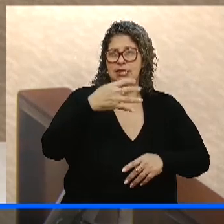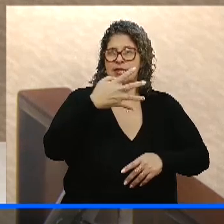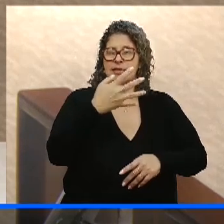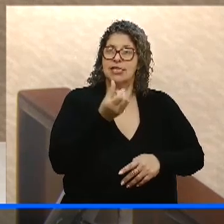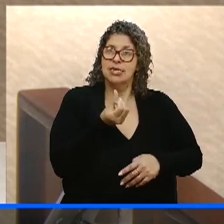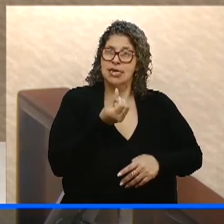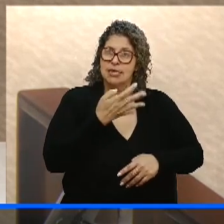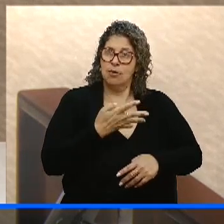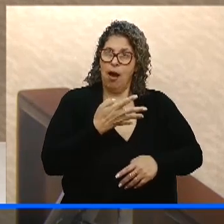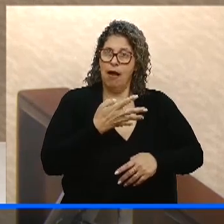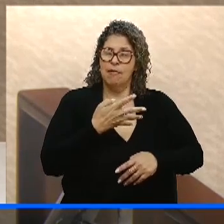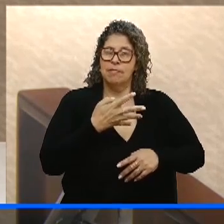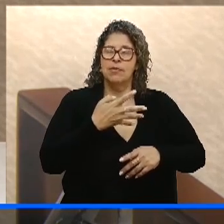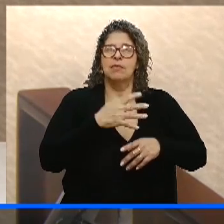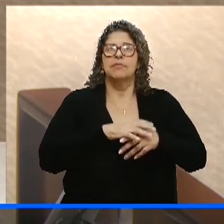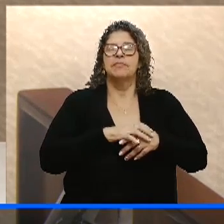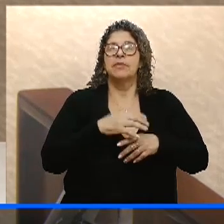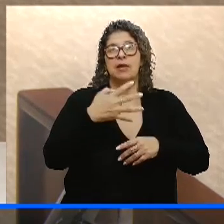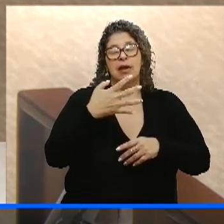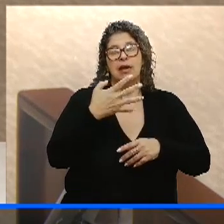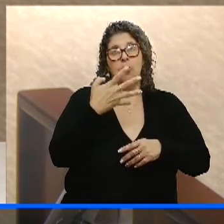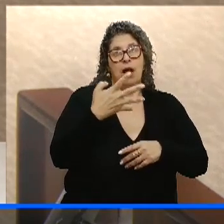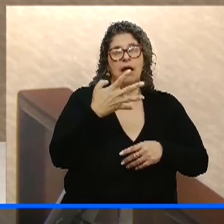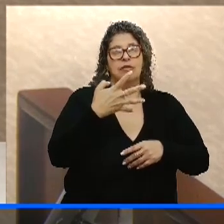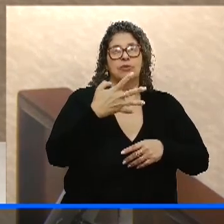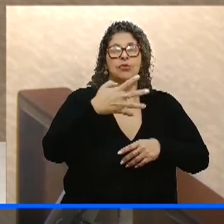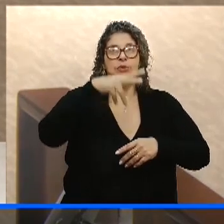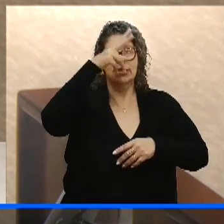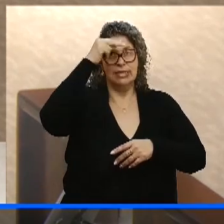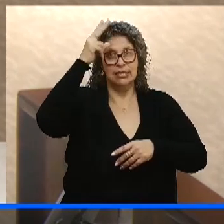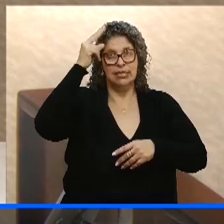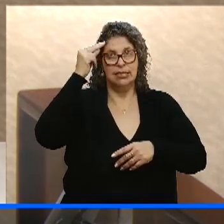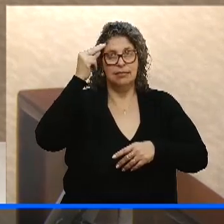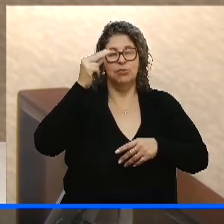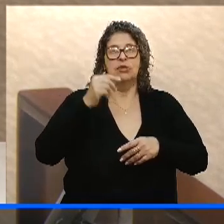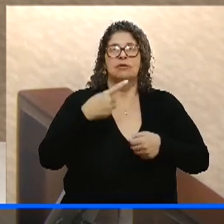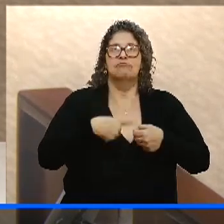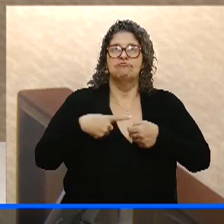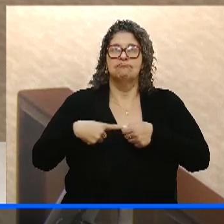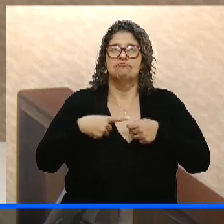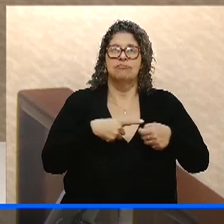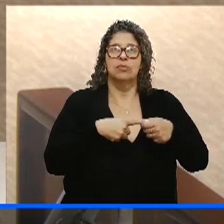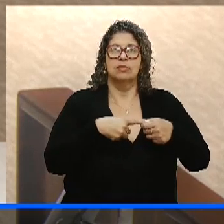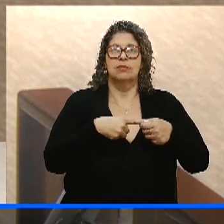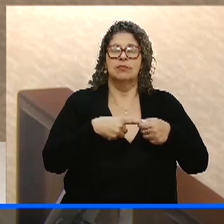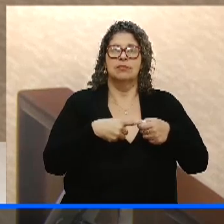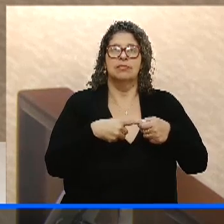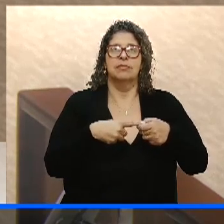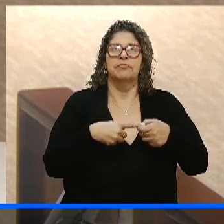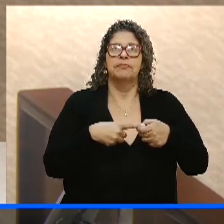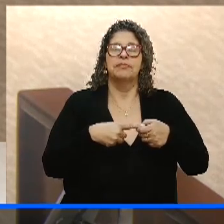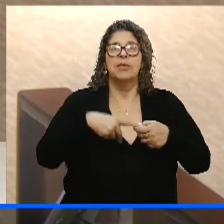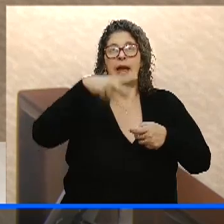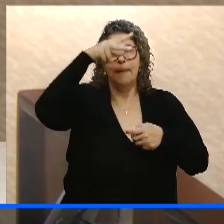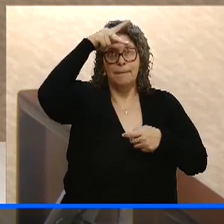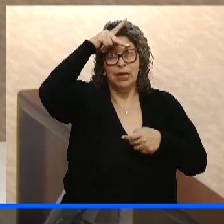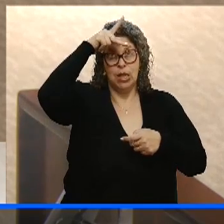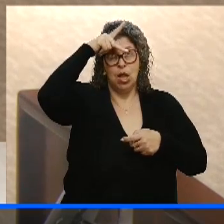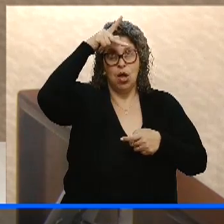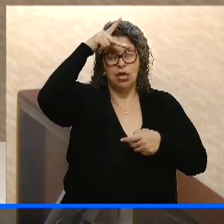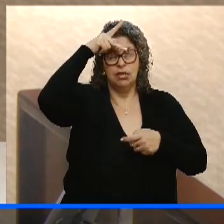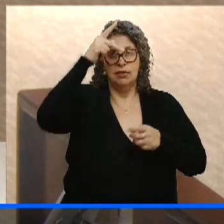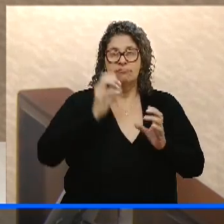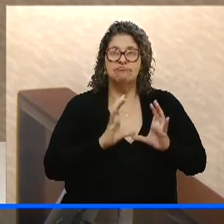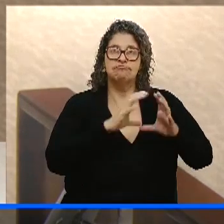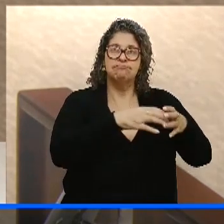municípios integrantes da zona sul com a emancipação especialmente em pelotas e